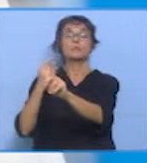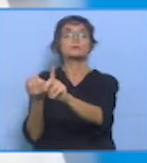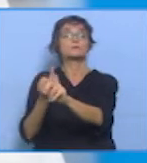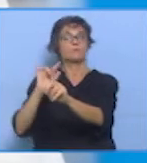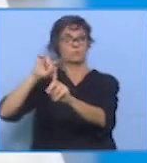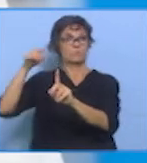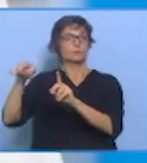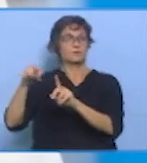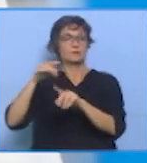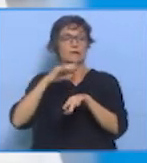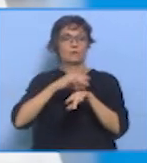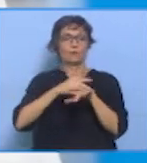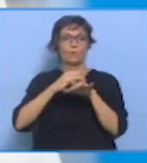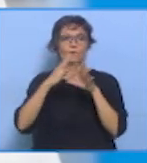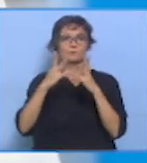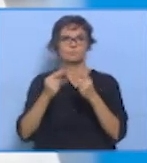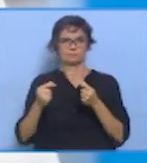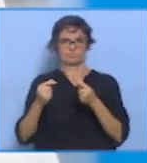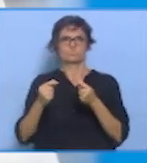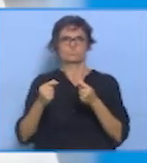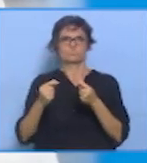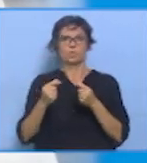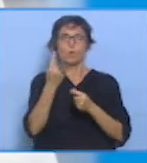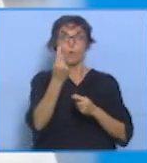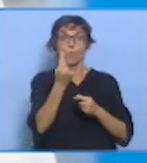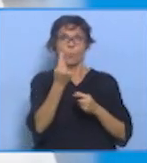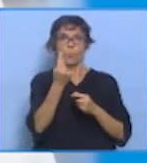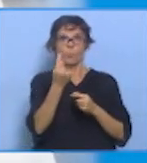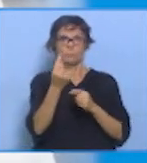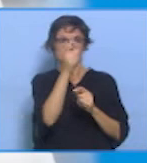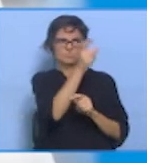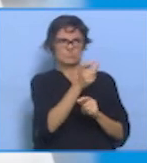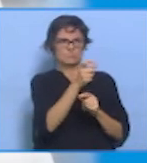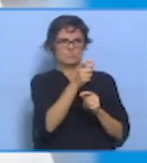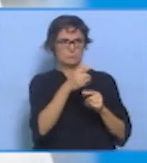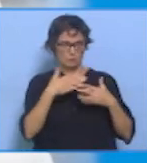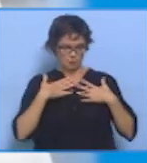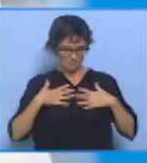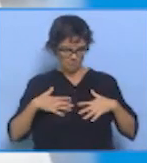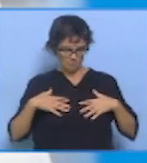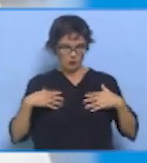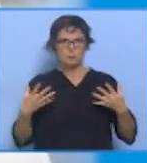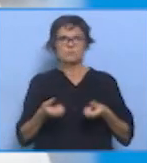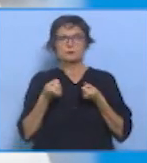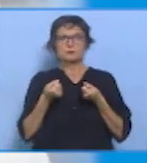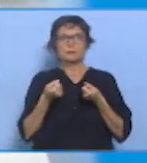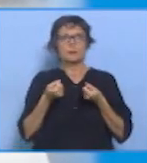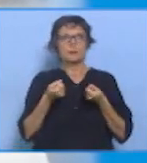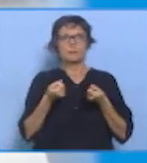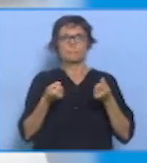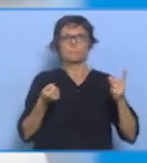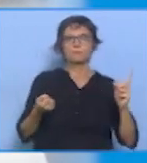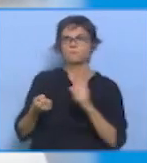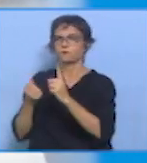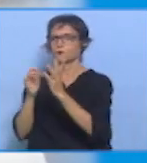Um deles, ao ver-se curado, voltou atrás, glorificando a Deus em alta voz, e prostrou-se de